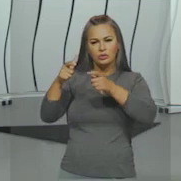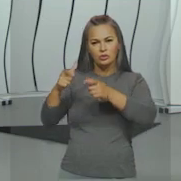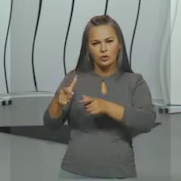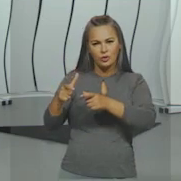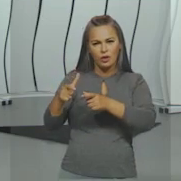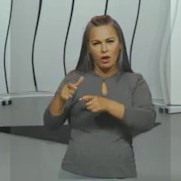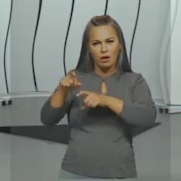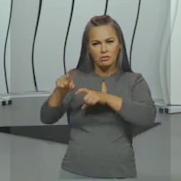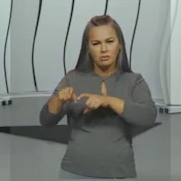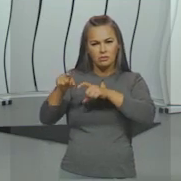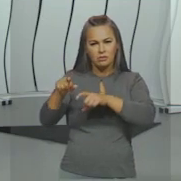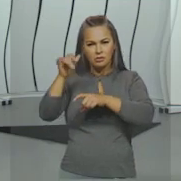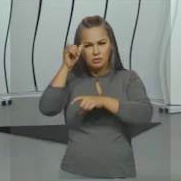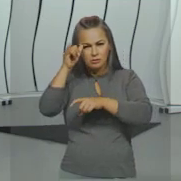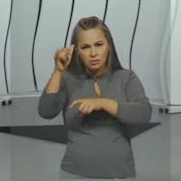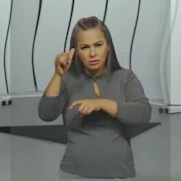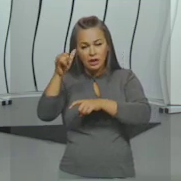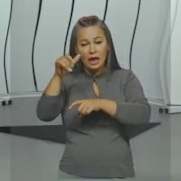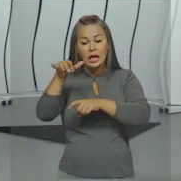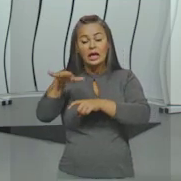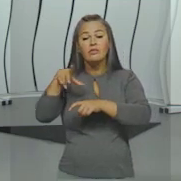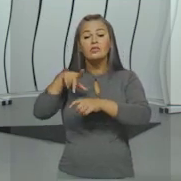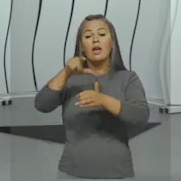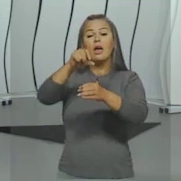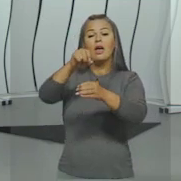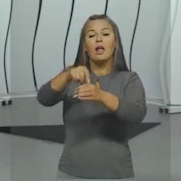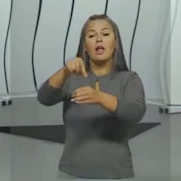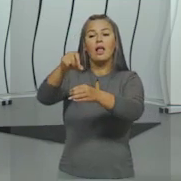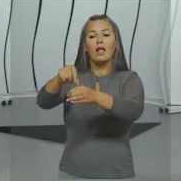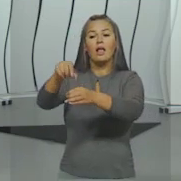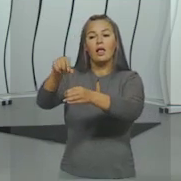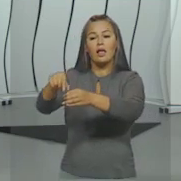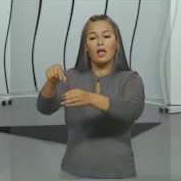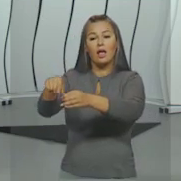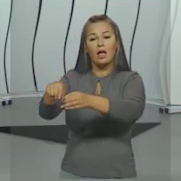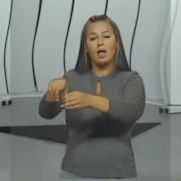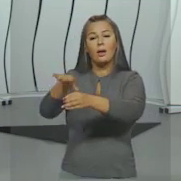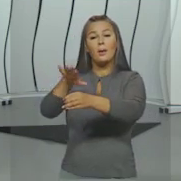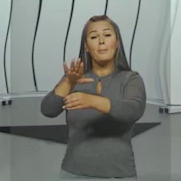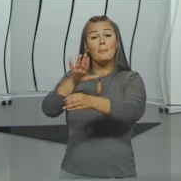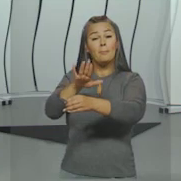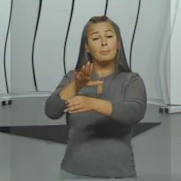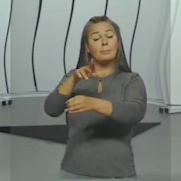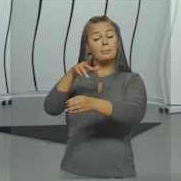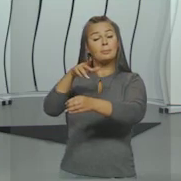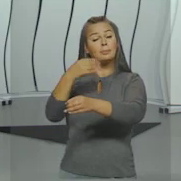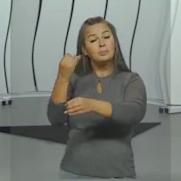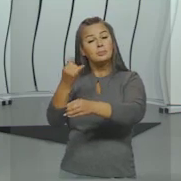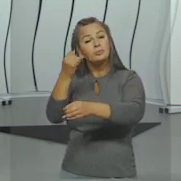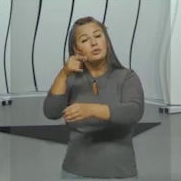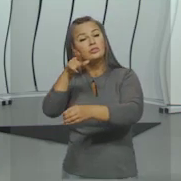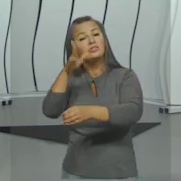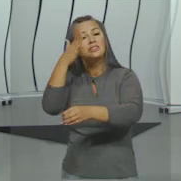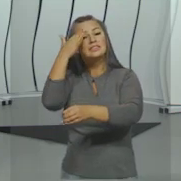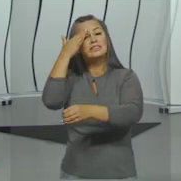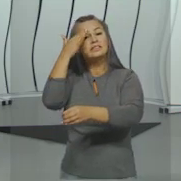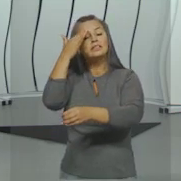assim, olha, eu tenho que me programar. Se eu tiver uma noção da previsão do tempo, um mês tal, mês